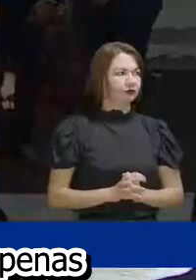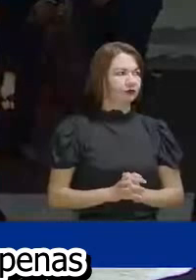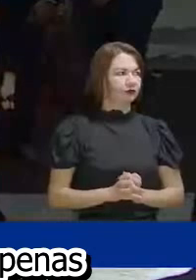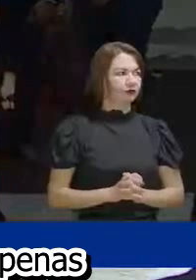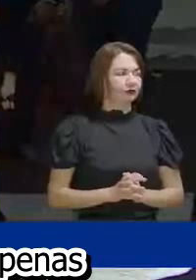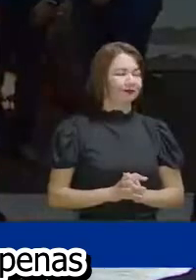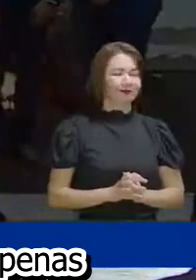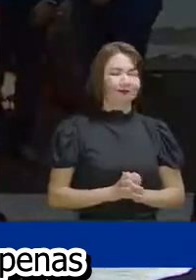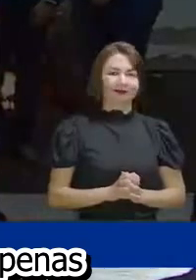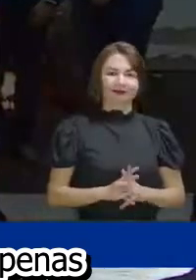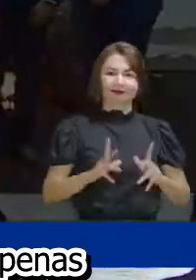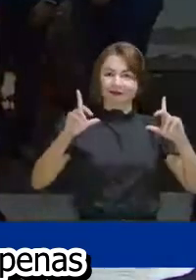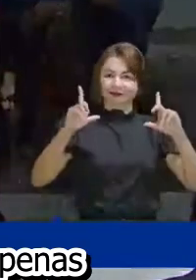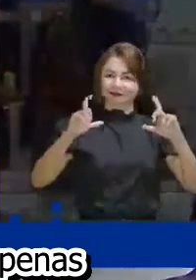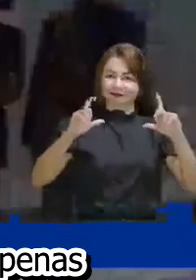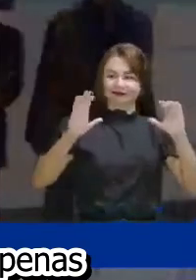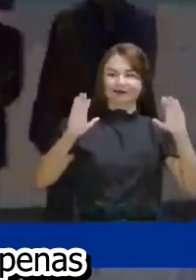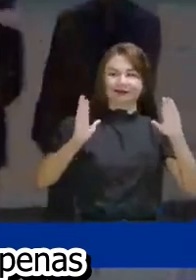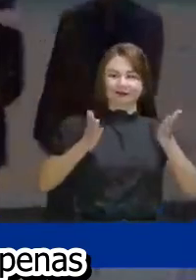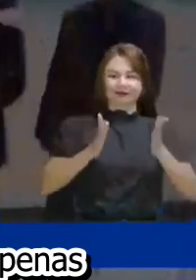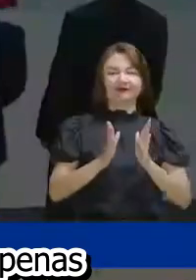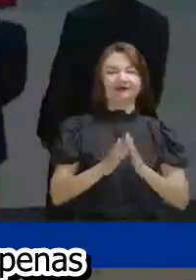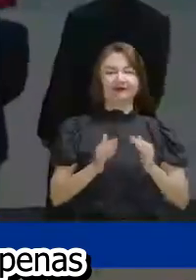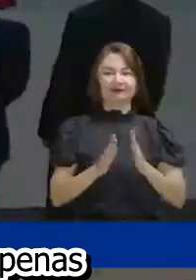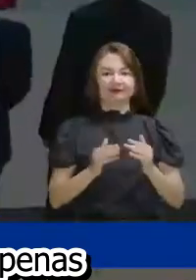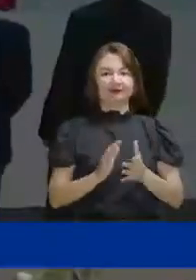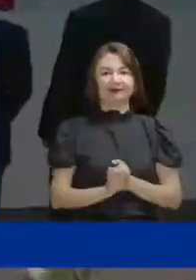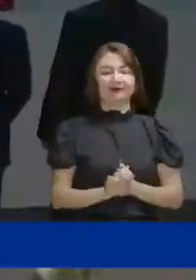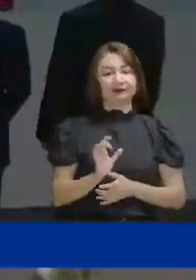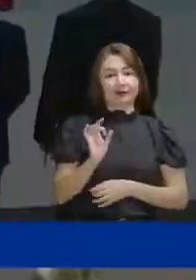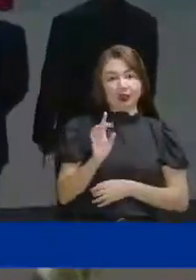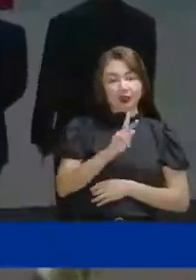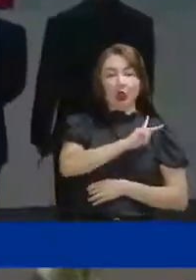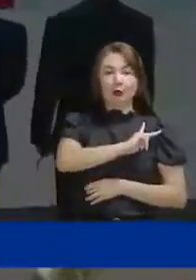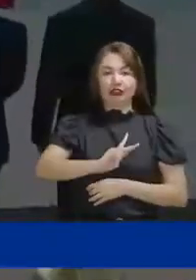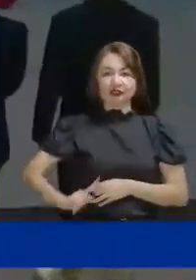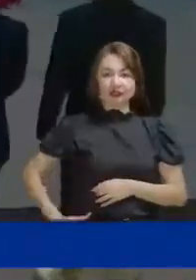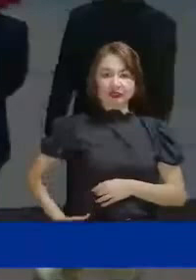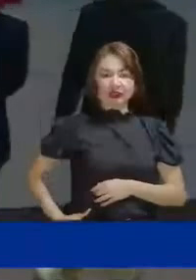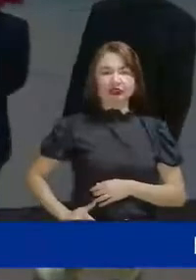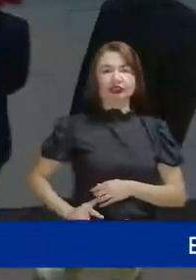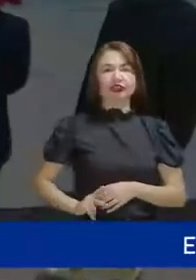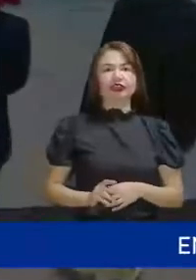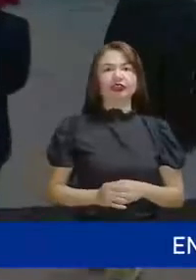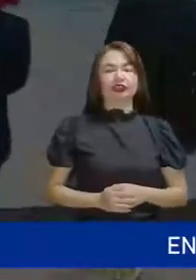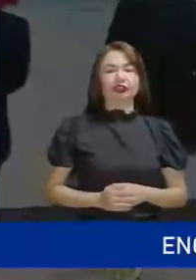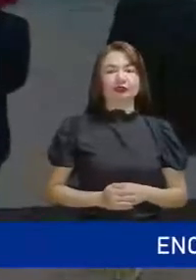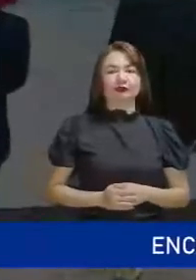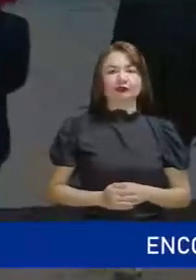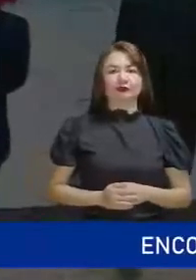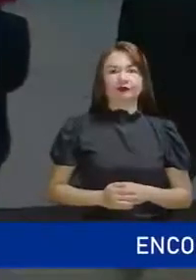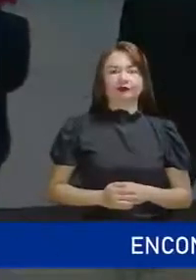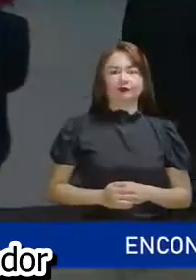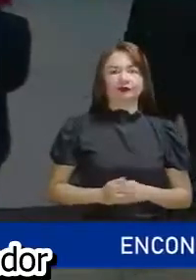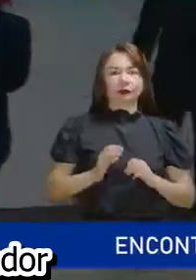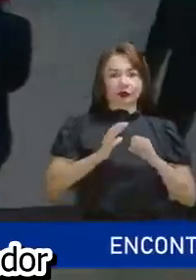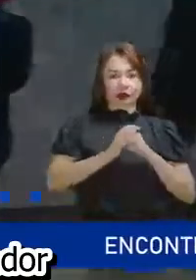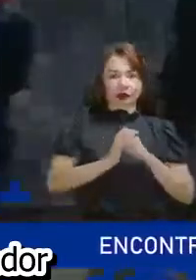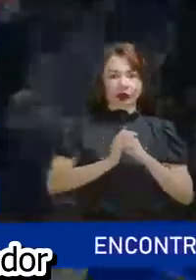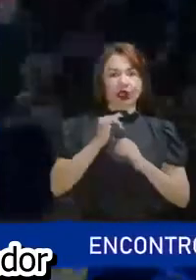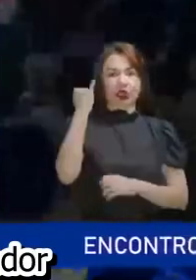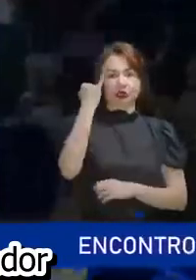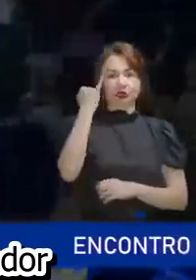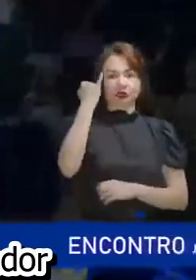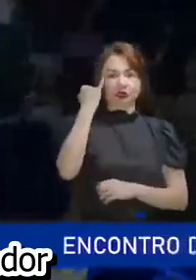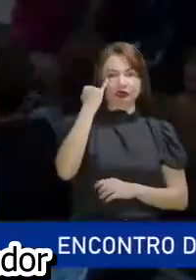Com os devidos registros feitos, pedimos para que apenas o presidente do TRE, Amapá, desembargador João Lages,